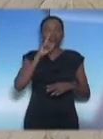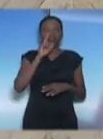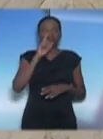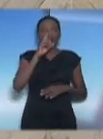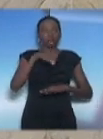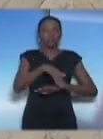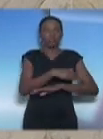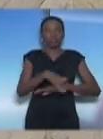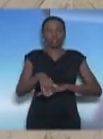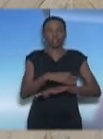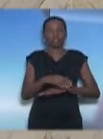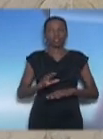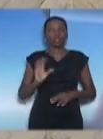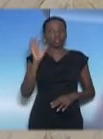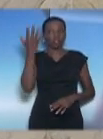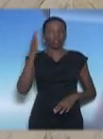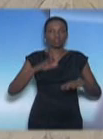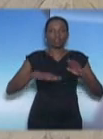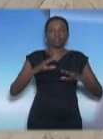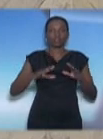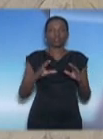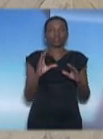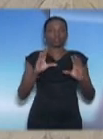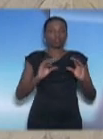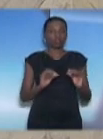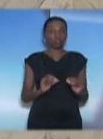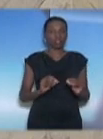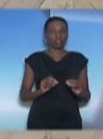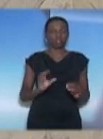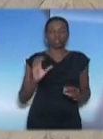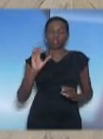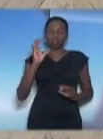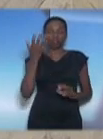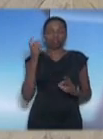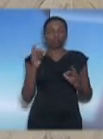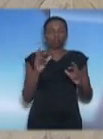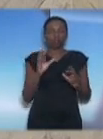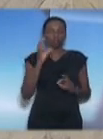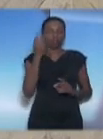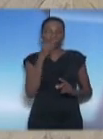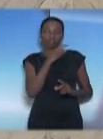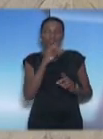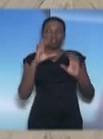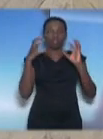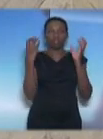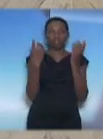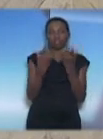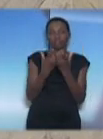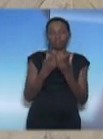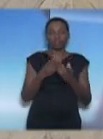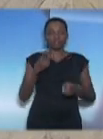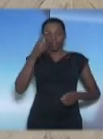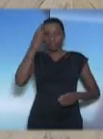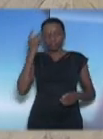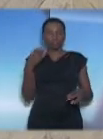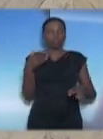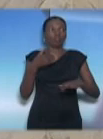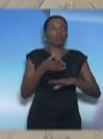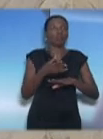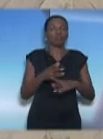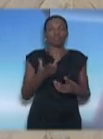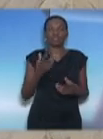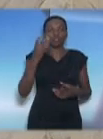noite, como nós tivemos esse problema na Câmara Municipal, ser abordada por um indivíduo que você não sabe qual a procedência dessa pessoa. Então, eu acho que